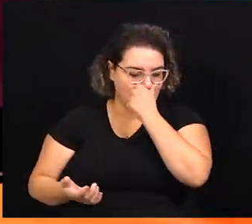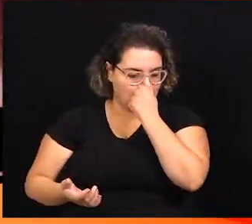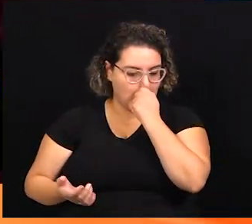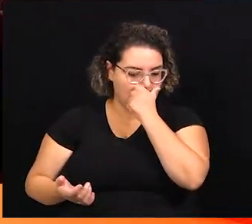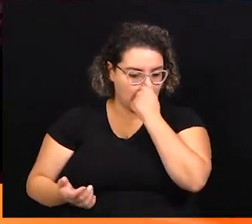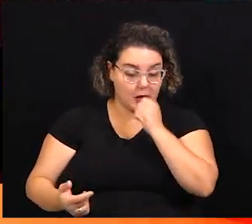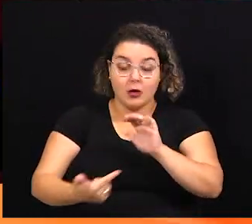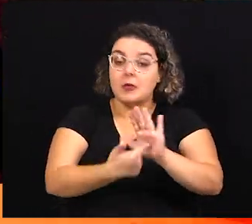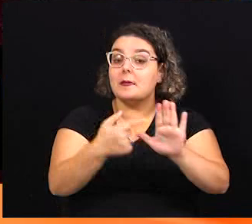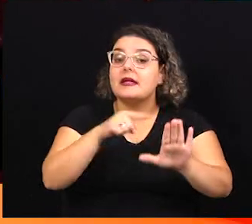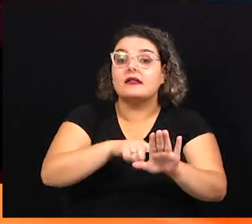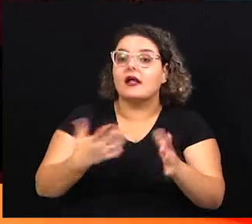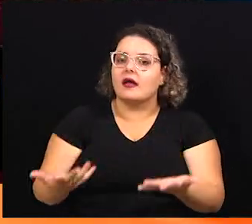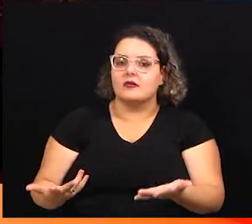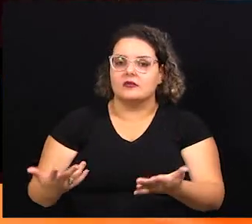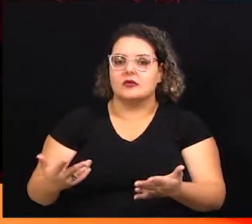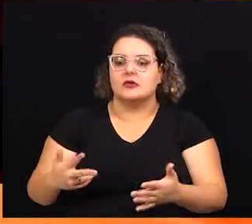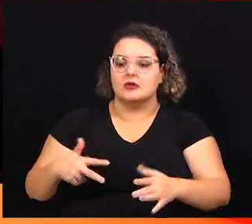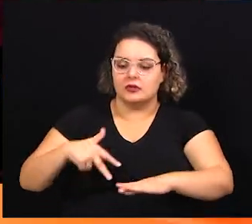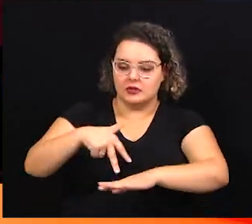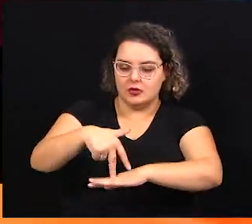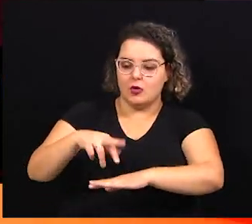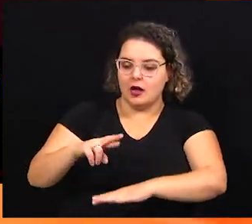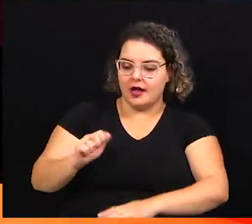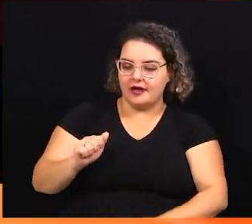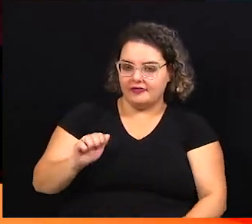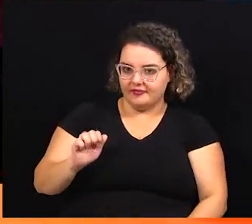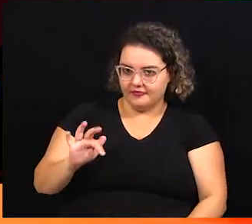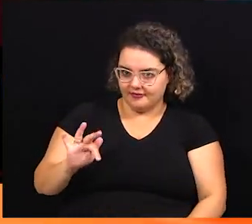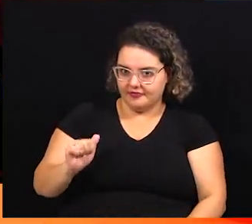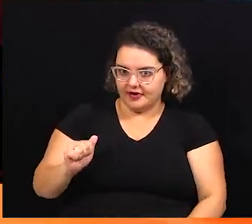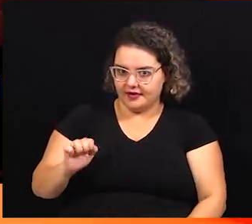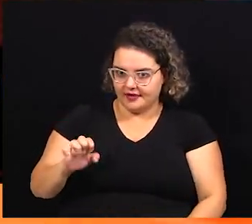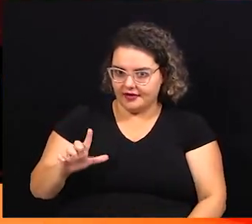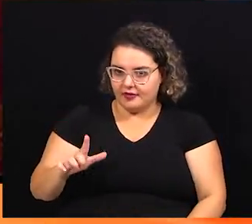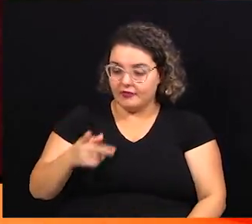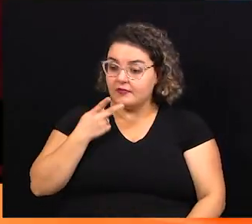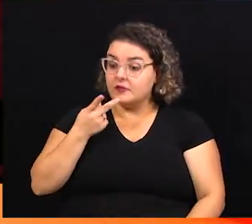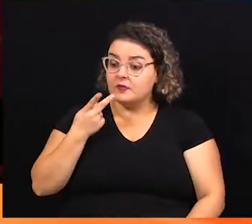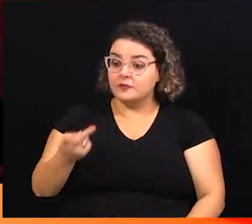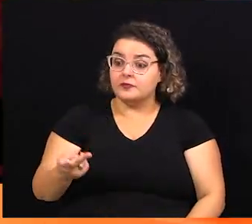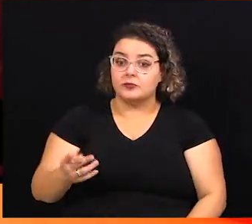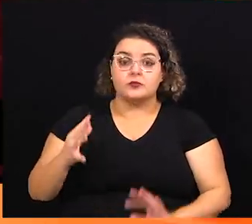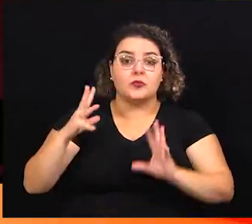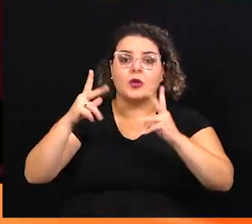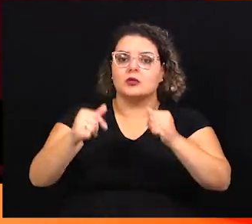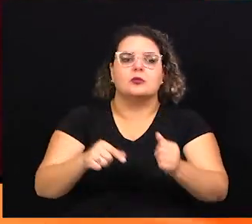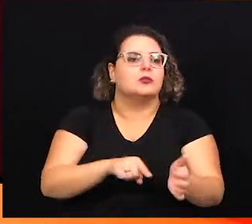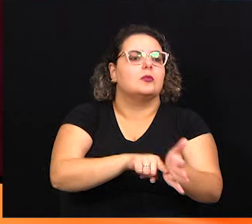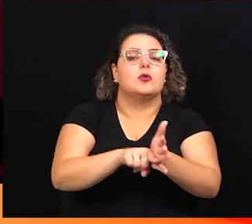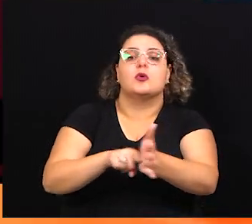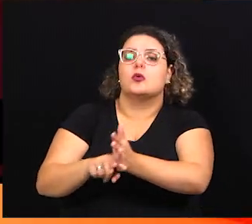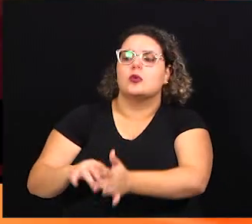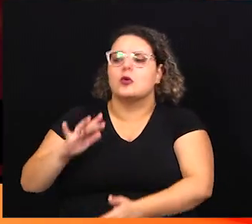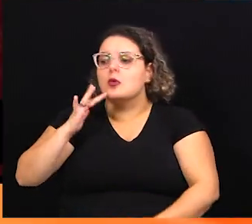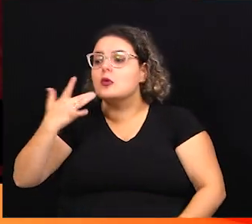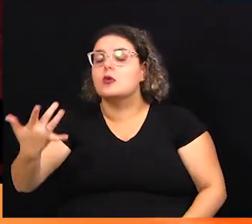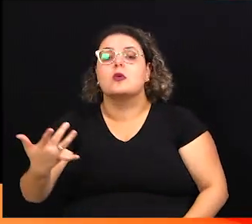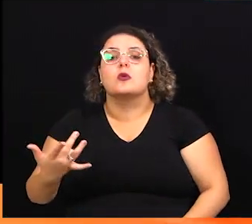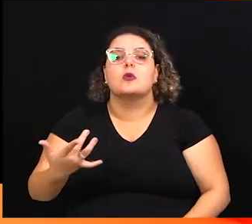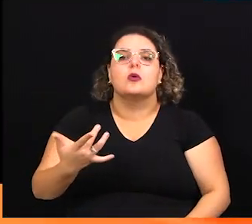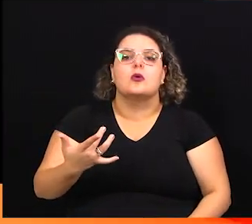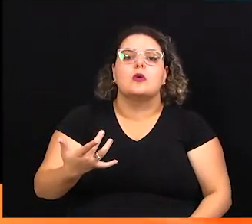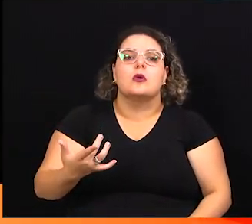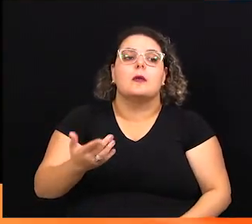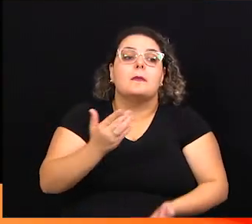é uma metáfora. Todo mundo, o personagem no livro, o Rafael Perso, tem uma hora que ele fala assim no livro, todo mundo está atrás de um tesouro. Só que todo mundo